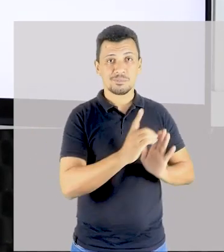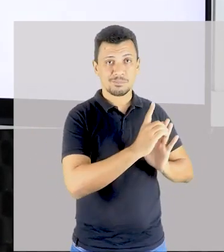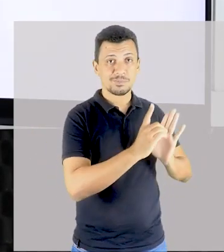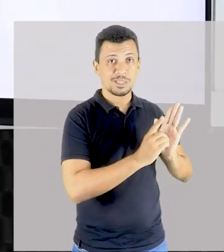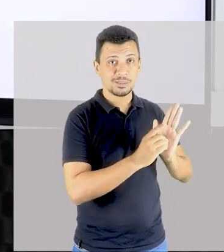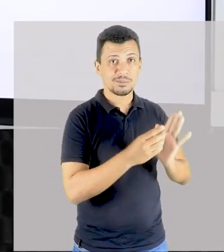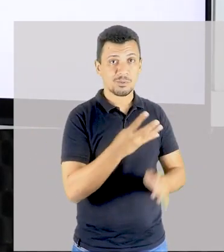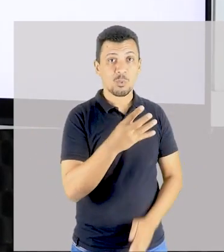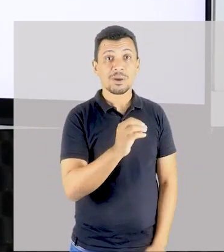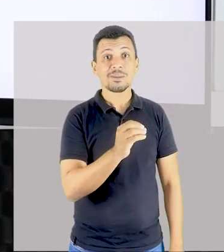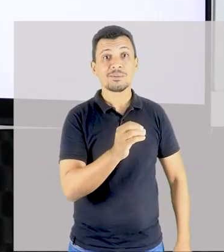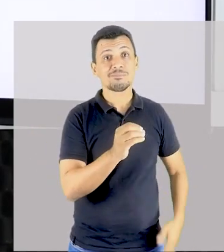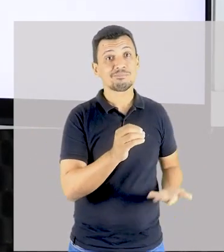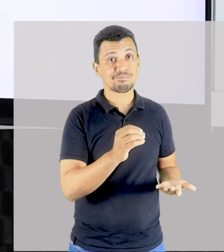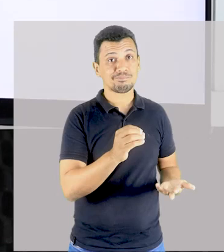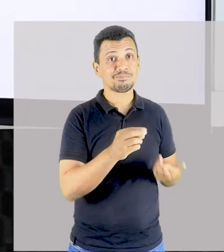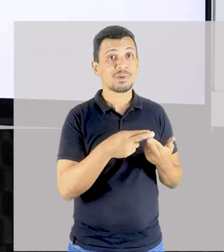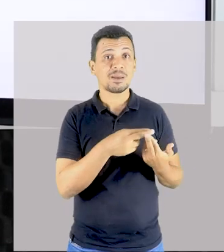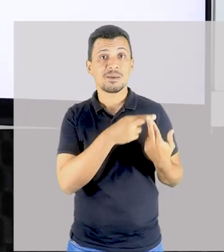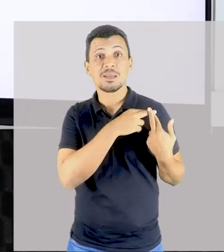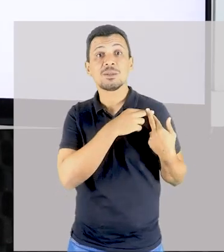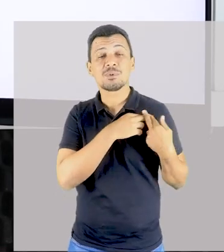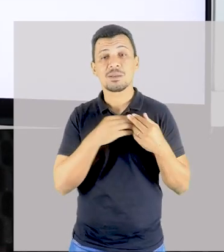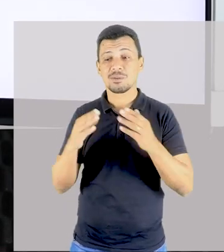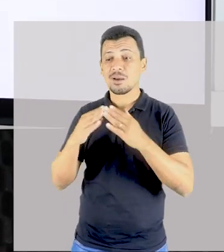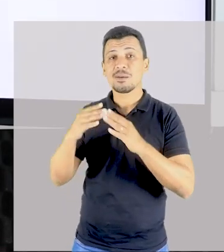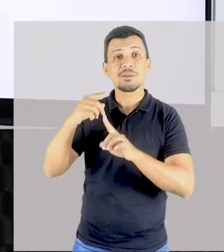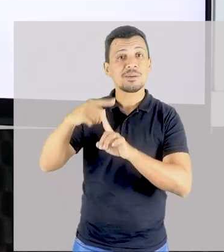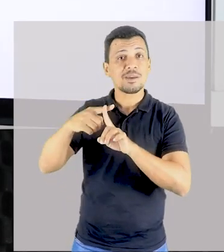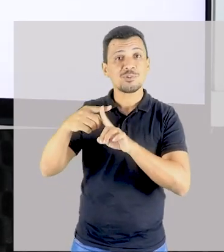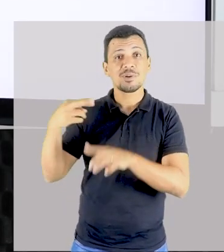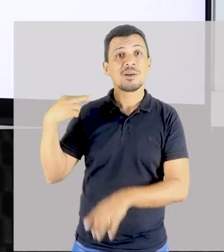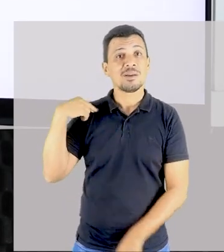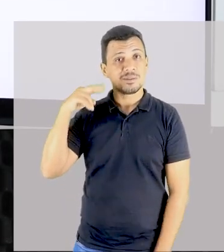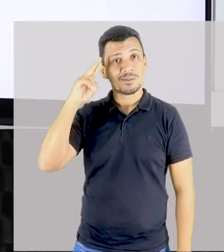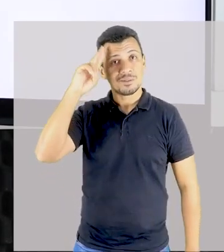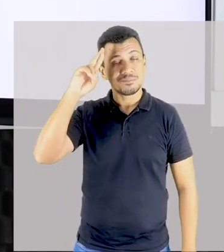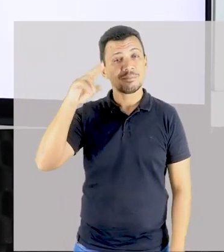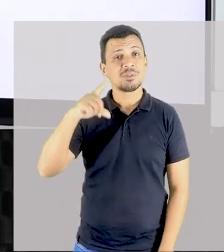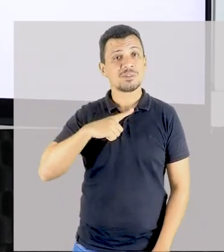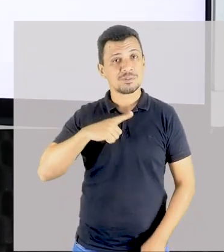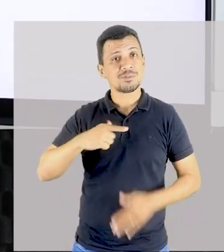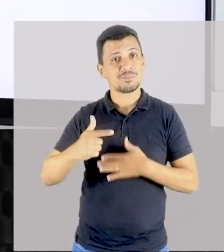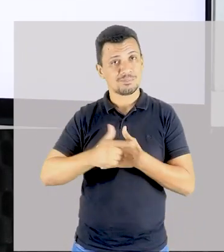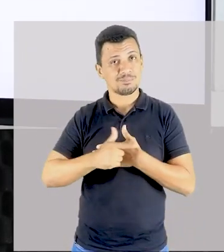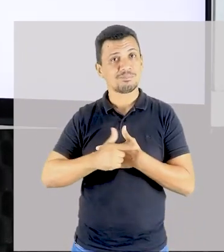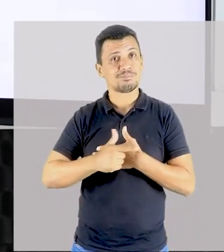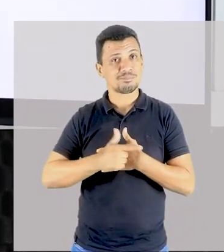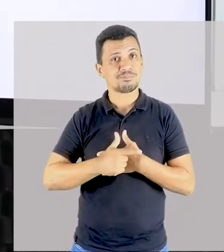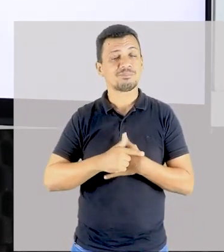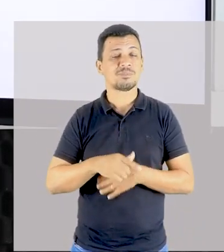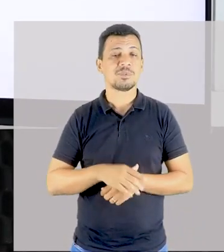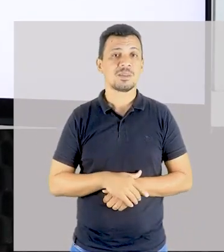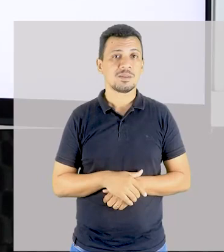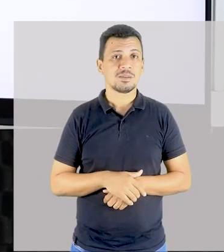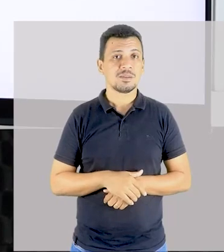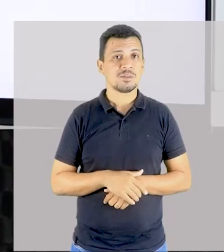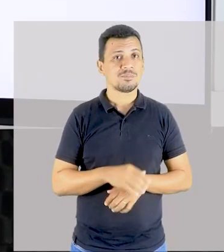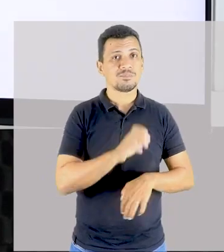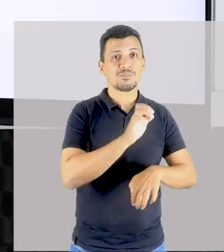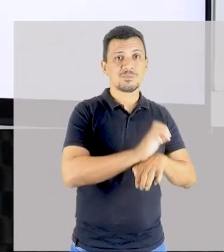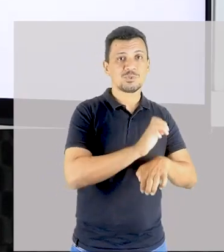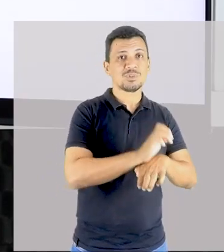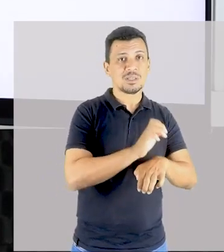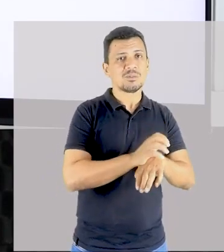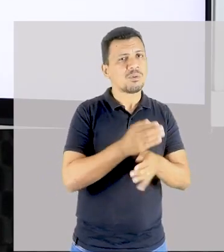gente viu Muita Às vezes a igreja as instituições religiosas é que cumpriam mais esse papel ao longo do tempo o estado foi